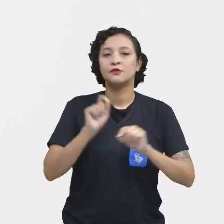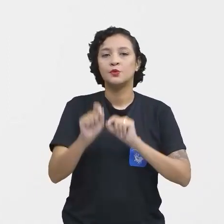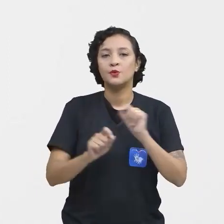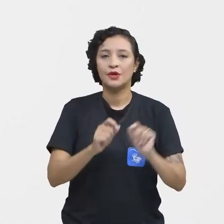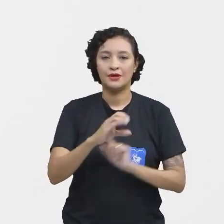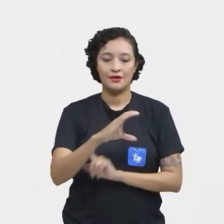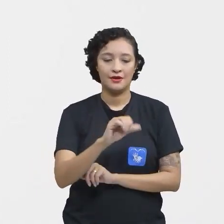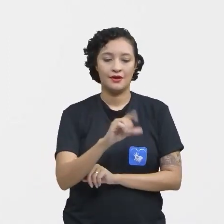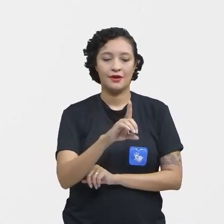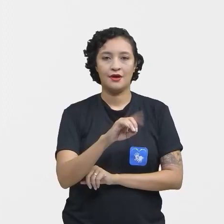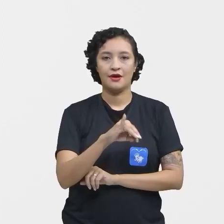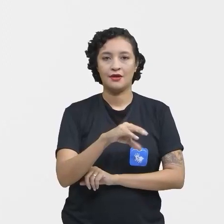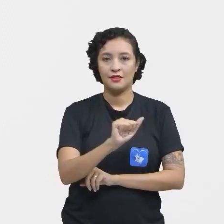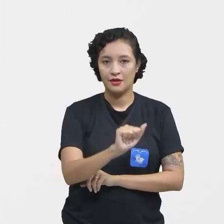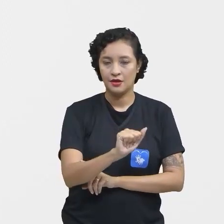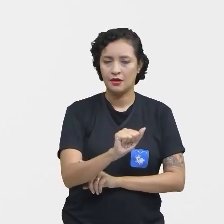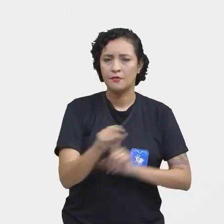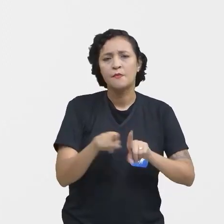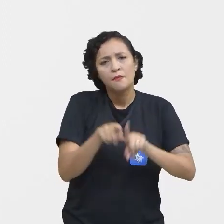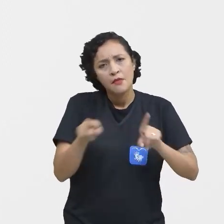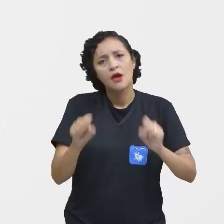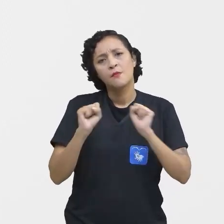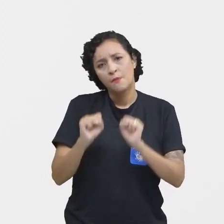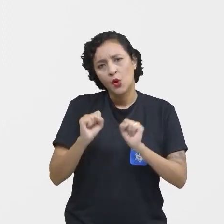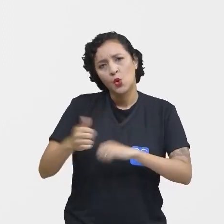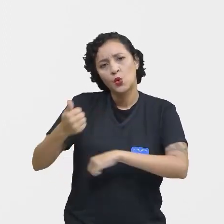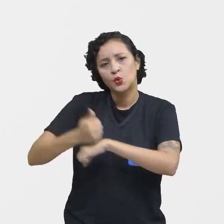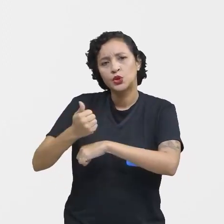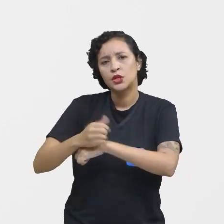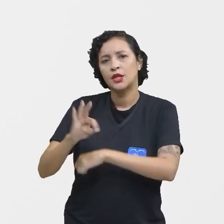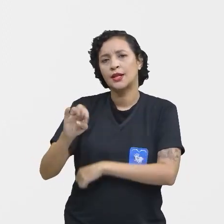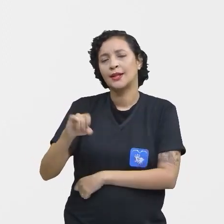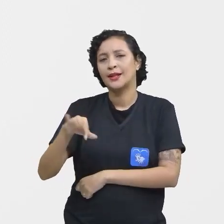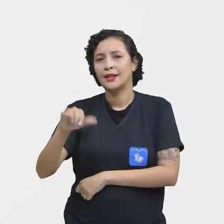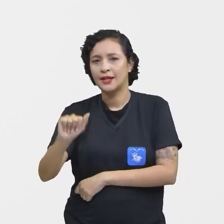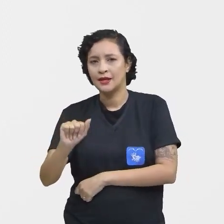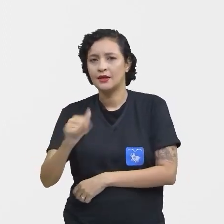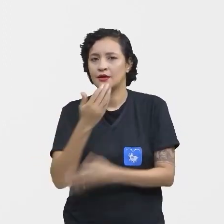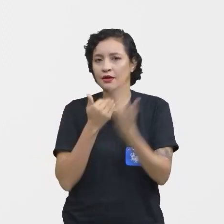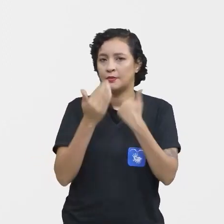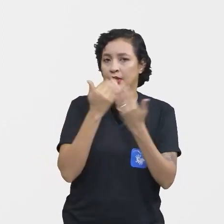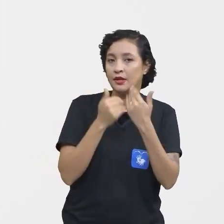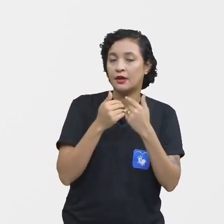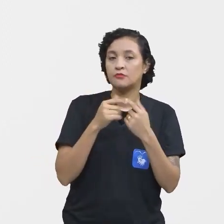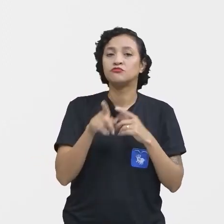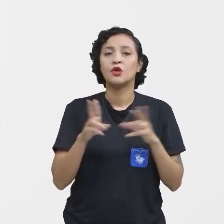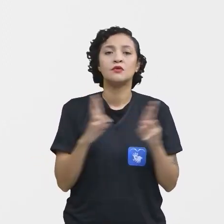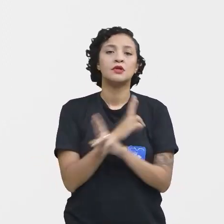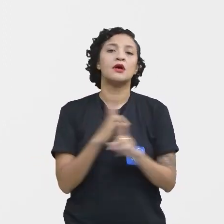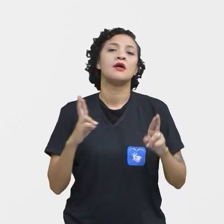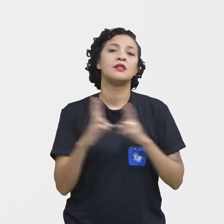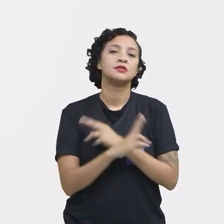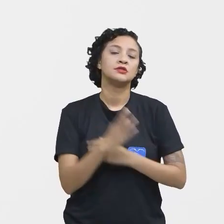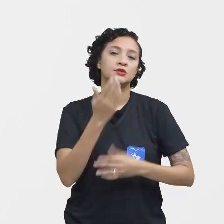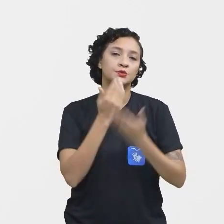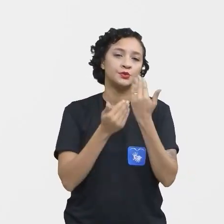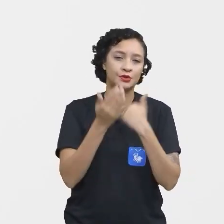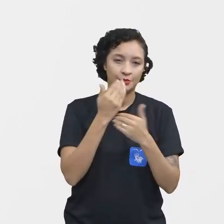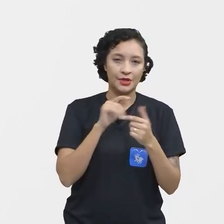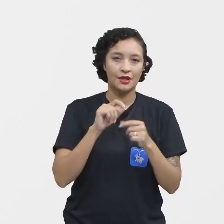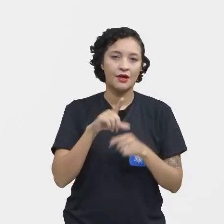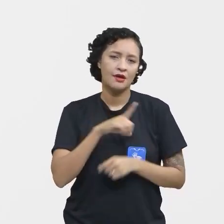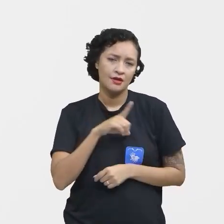também podem ser em teia alimentar. A teia alimentar representa a relação de alimentação que existe